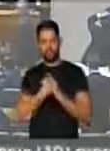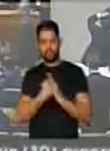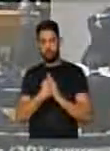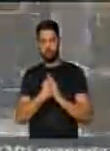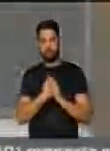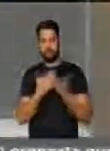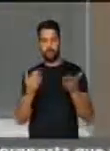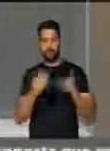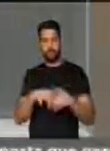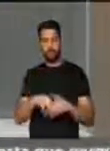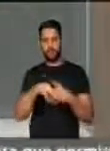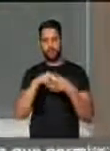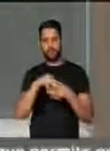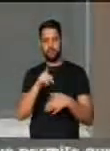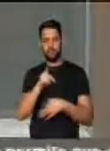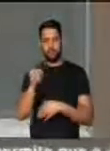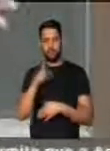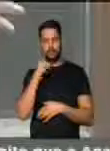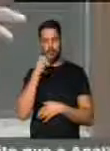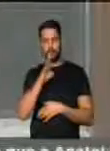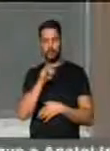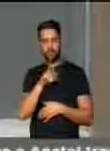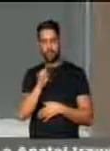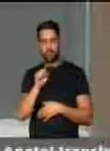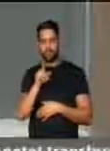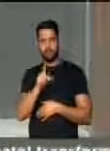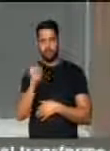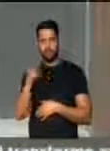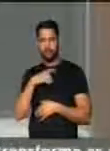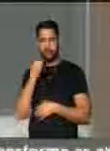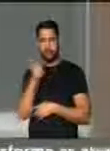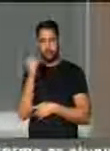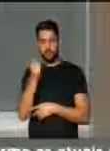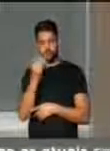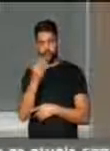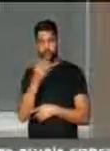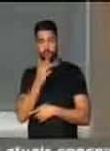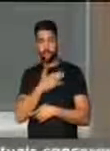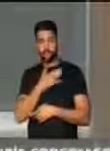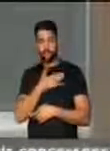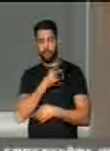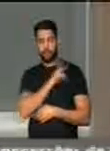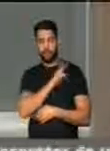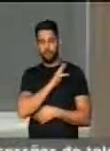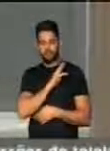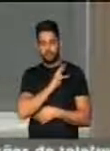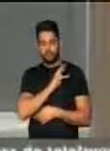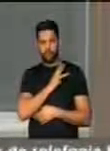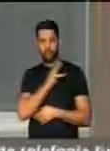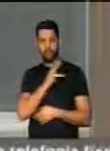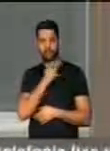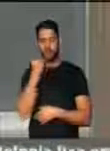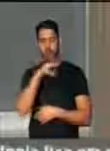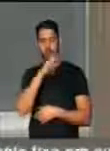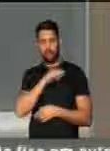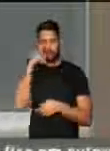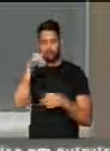E agora, pela liderança do PT, o deputado Bongás, que é do PT do estado do Rio Grande do Sul. Primeiro foi o Lula